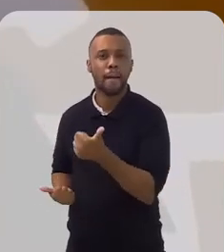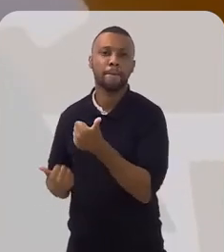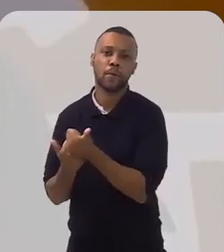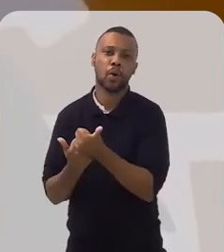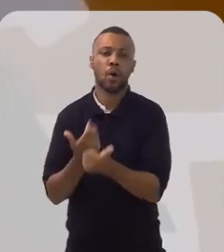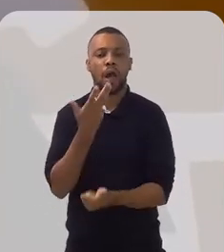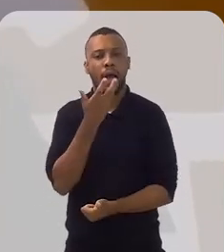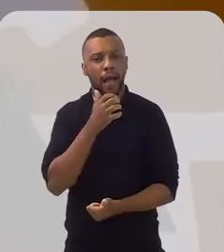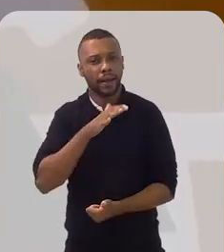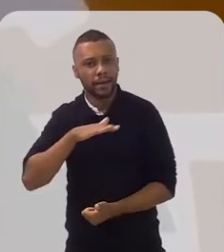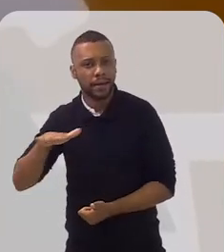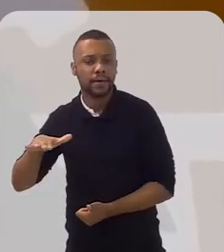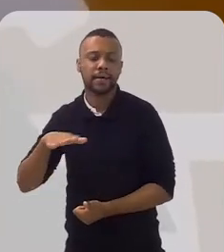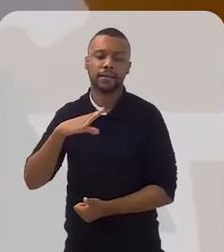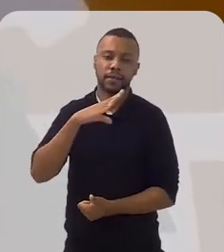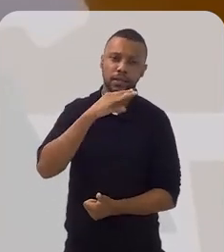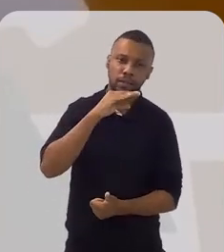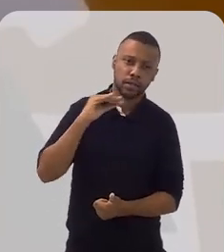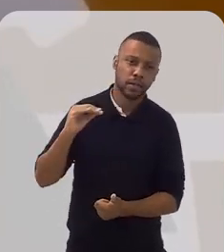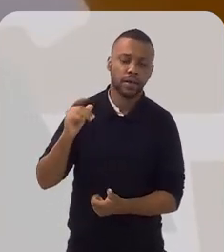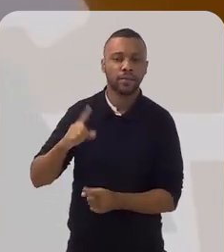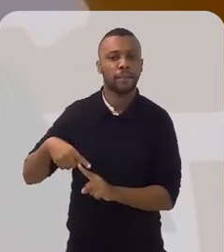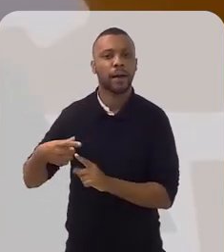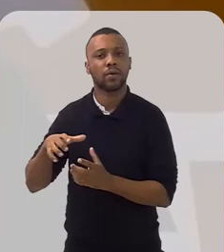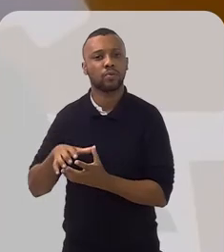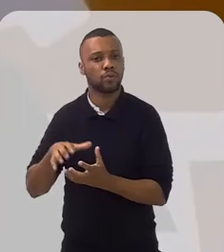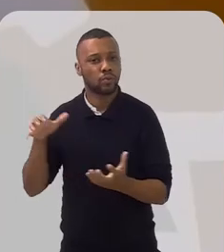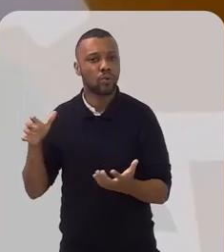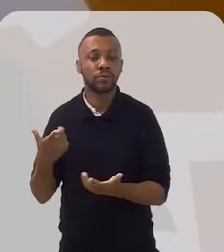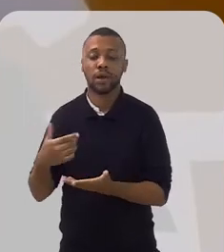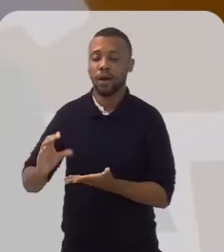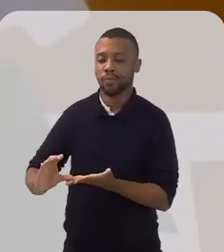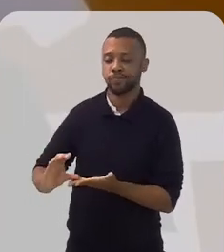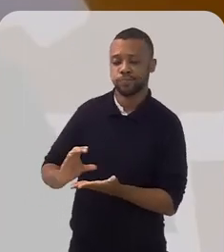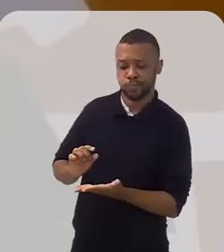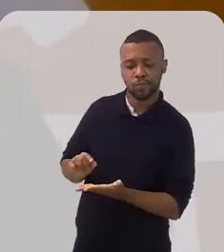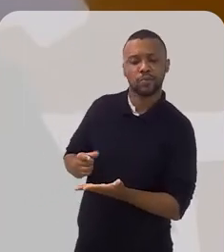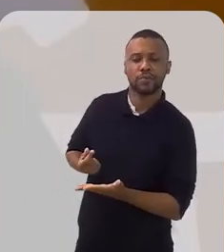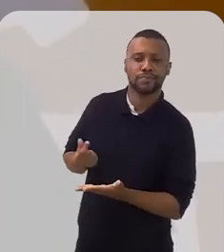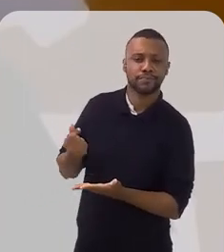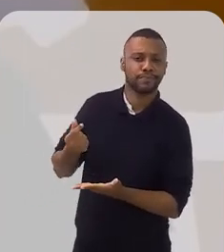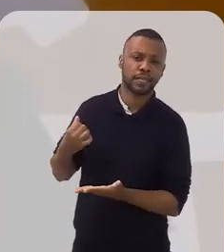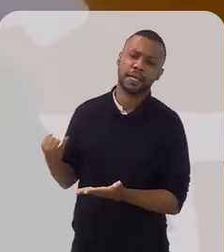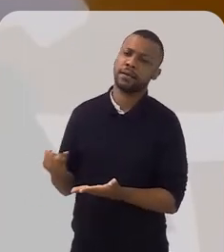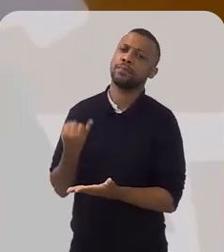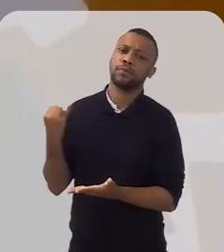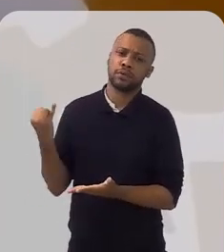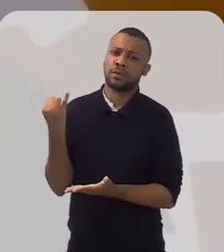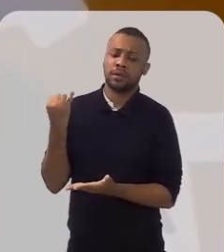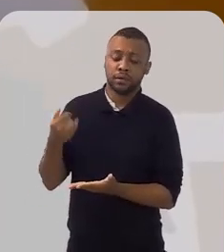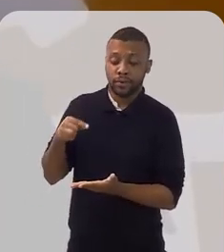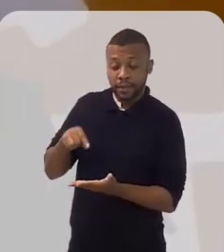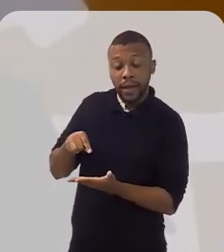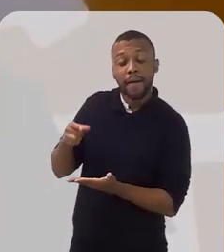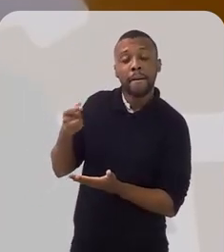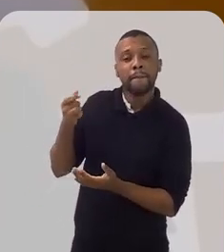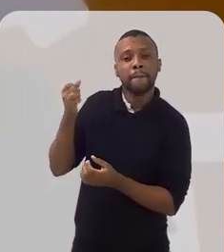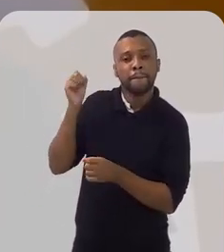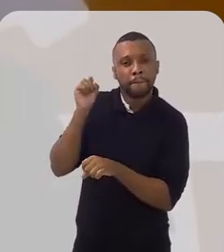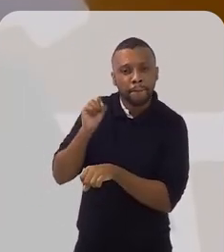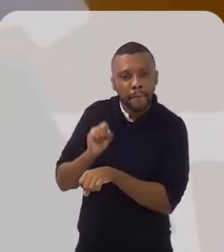à criança, ao adolescente e ao idoso. Então, é um recurso extremamente importante que você deixa de fazer o